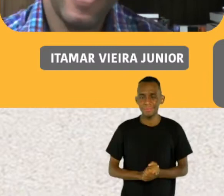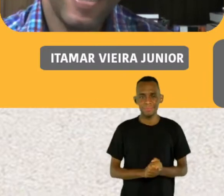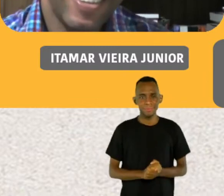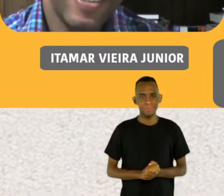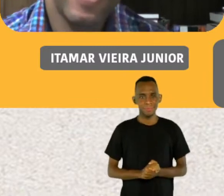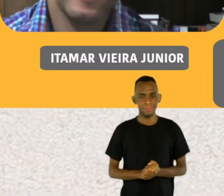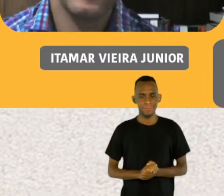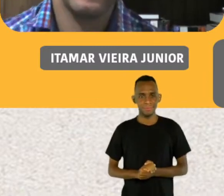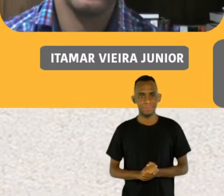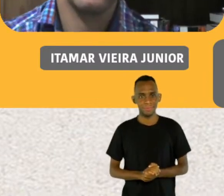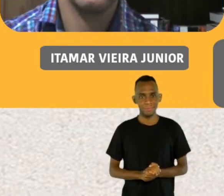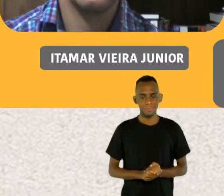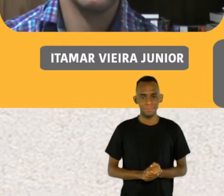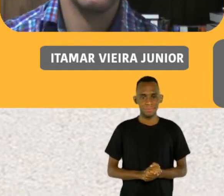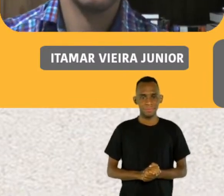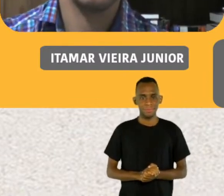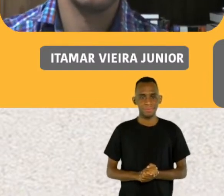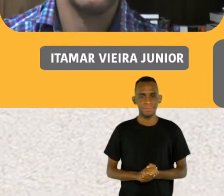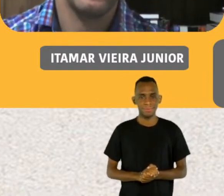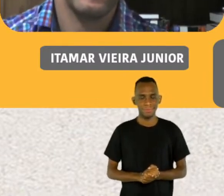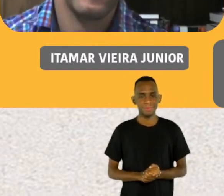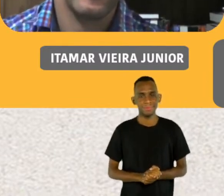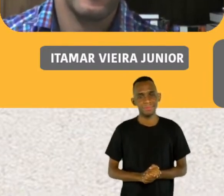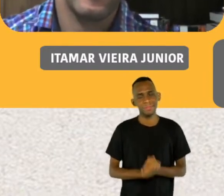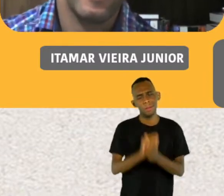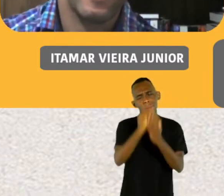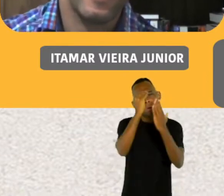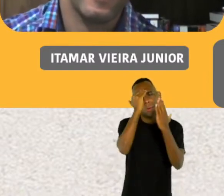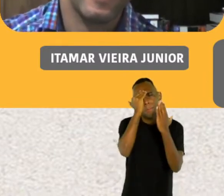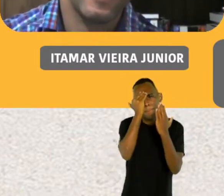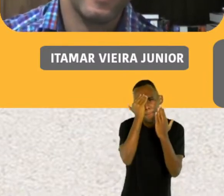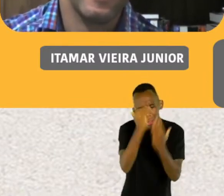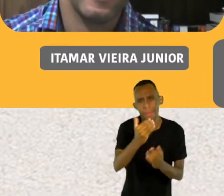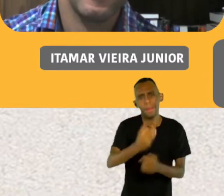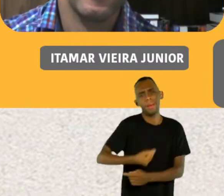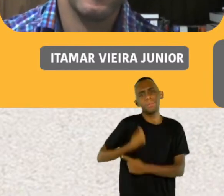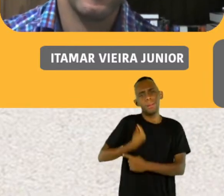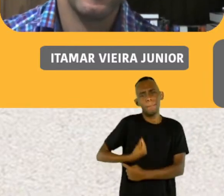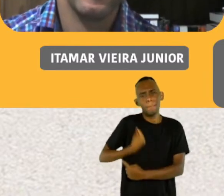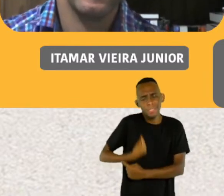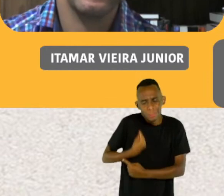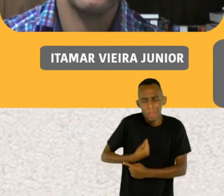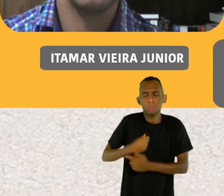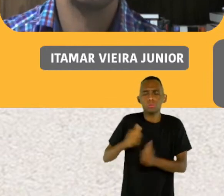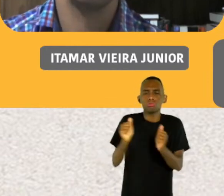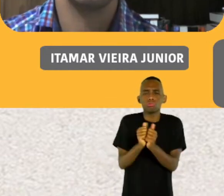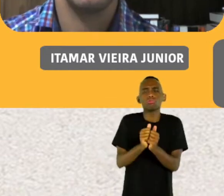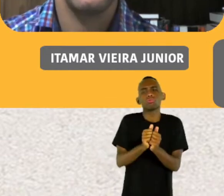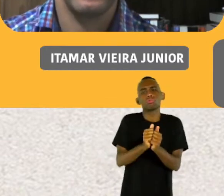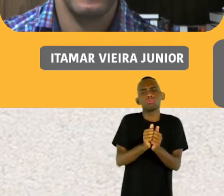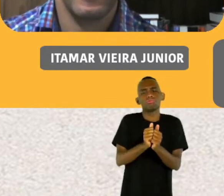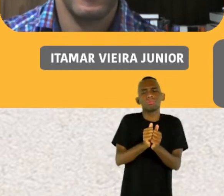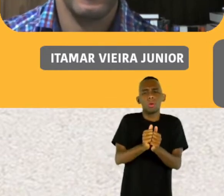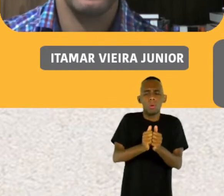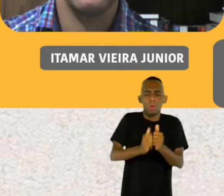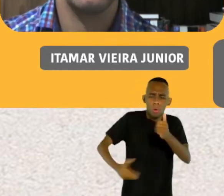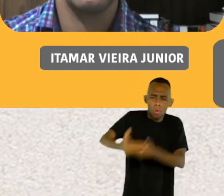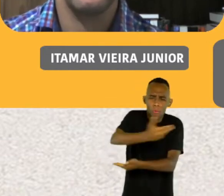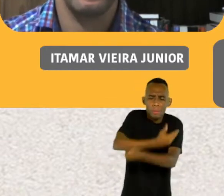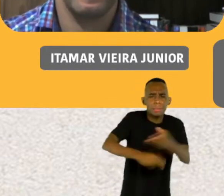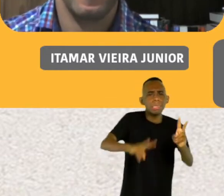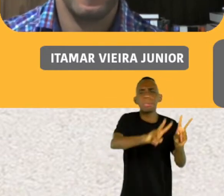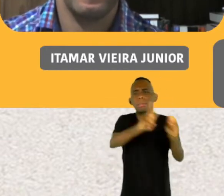Itamar Vamos dobrar esse Vieira tempo. Júnior, muitíssimo obrigado pela sua presença aqui conosco, conversando sobre romance,